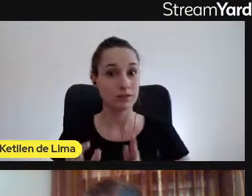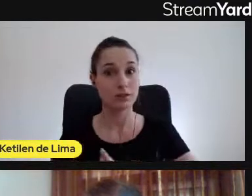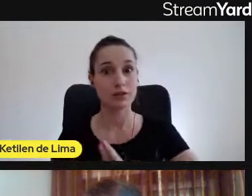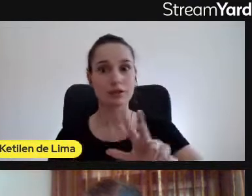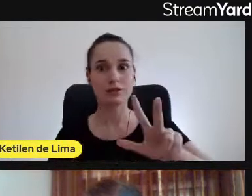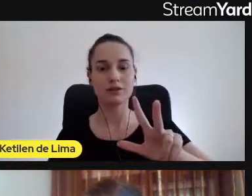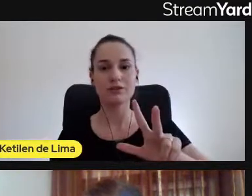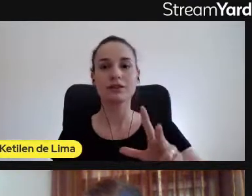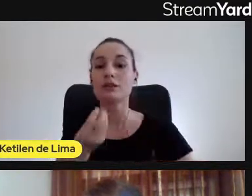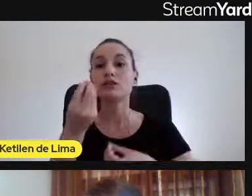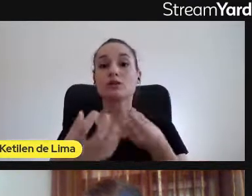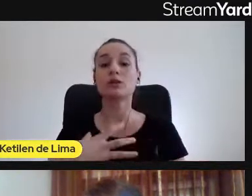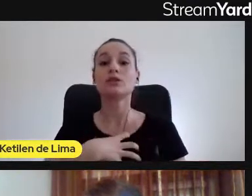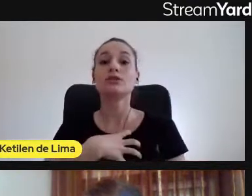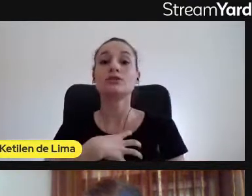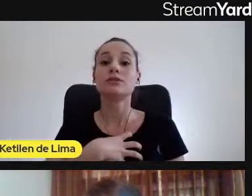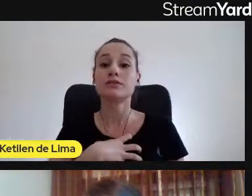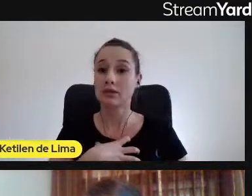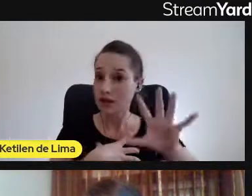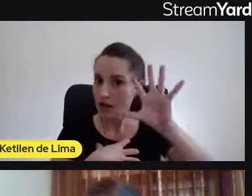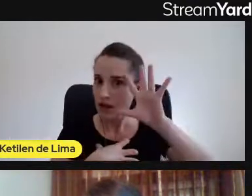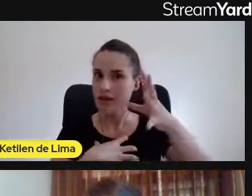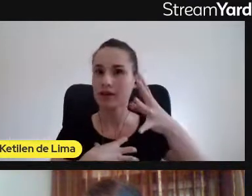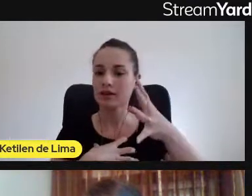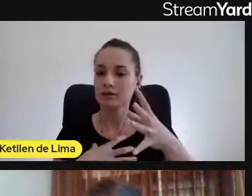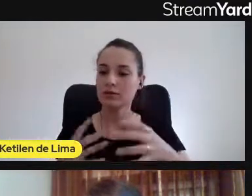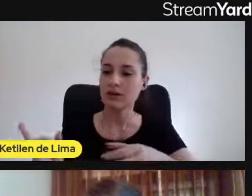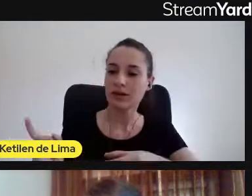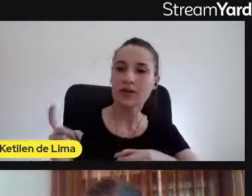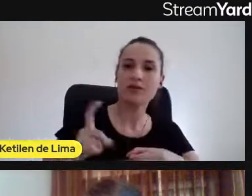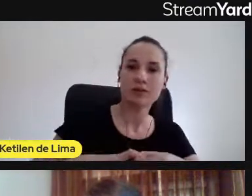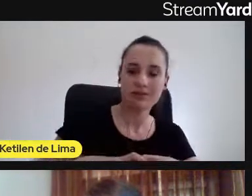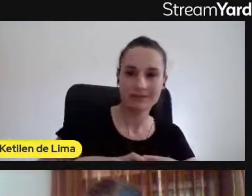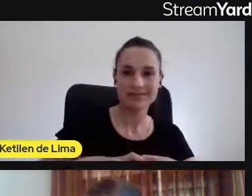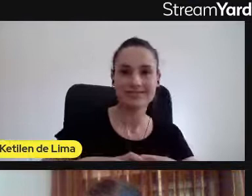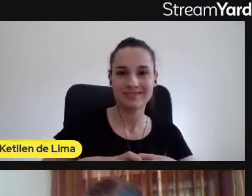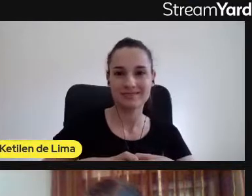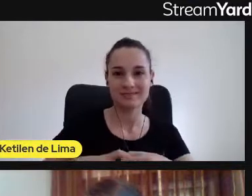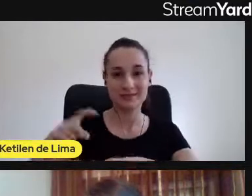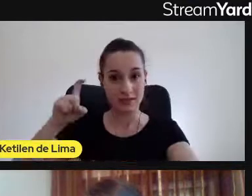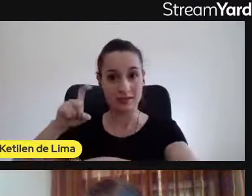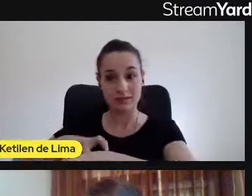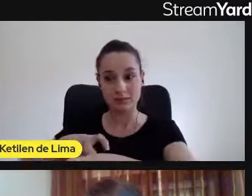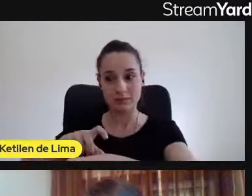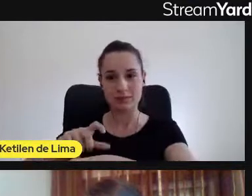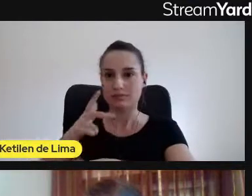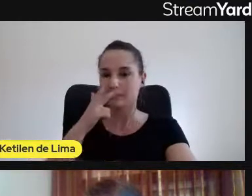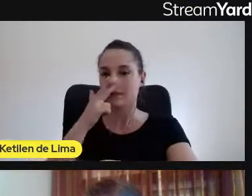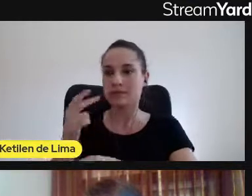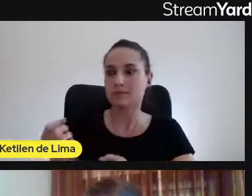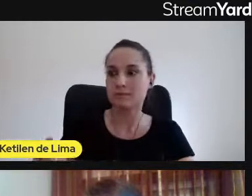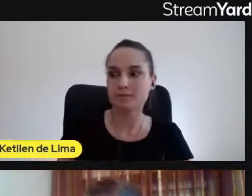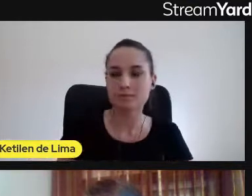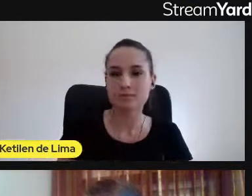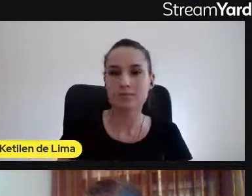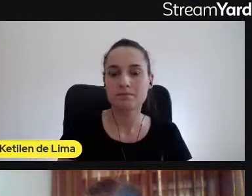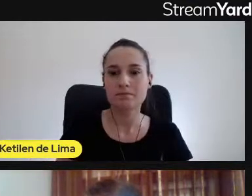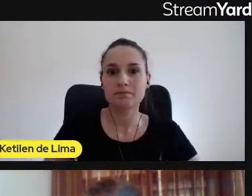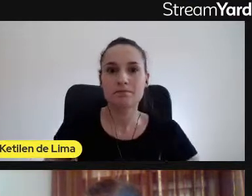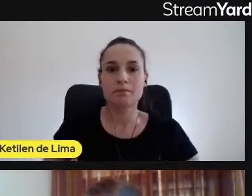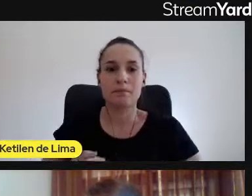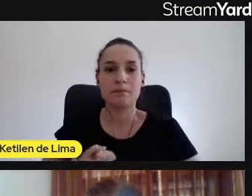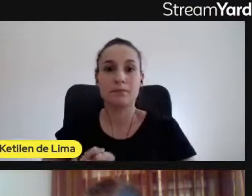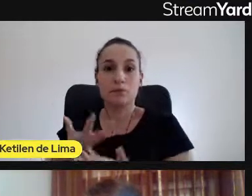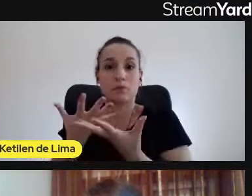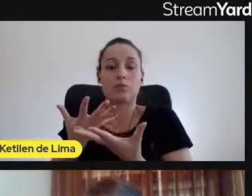essa tempestade que foi de sentimentos e de colocar para fora tudo que às vezes já estava dentro da gente, mas só foi